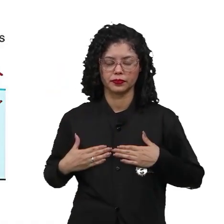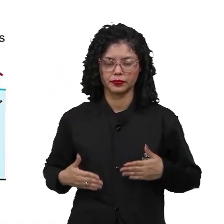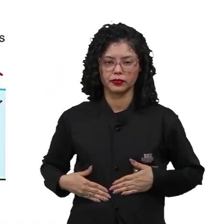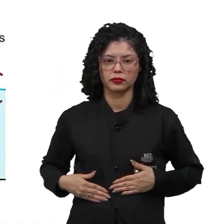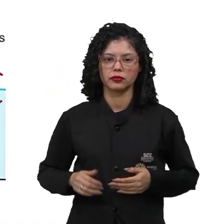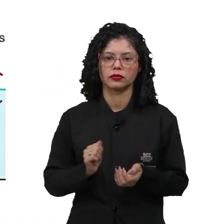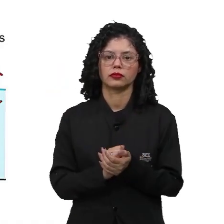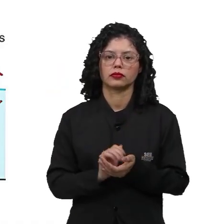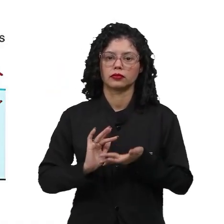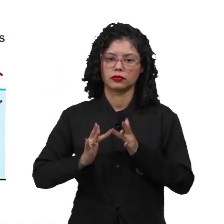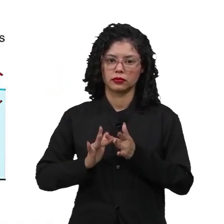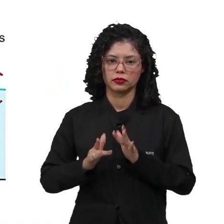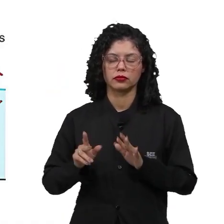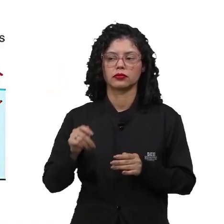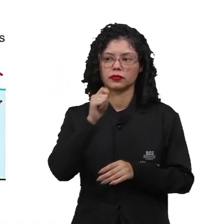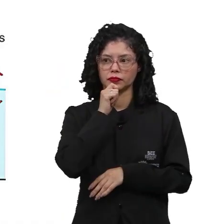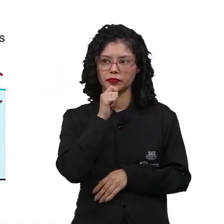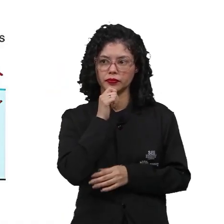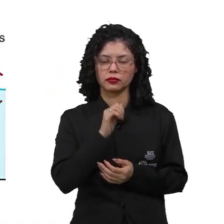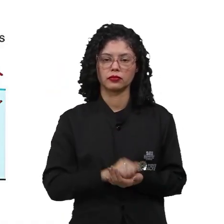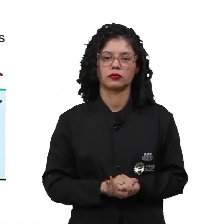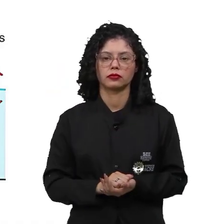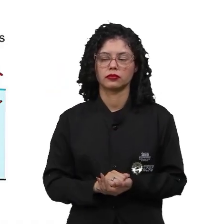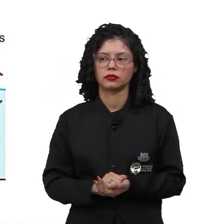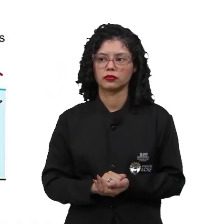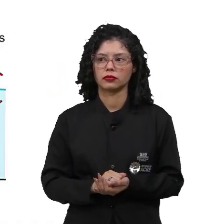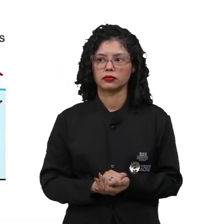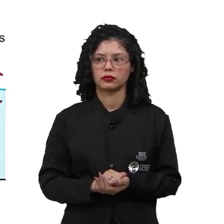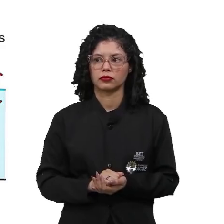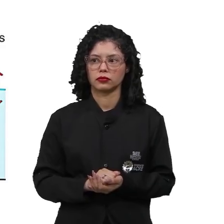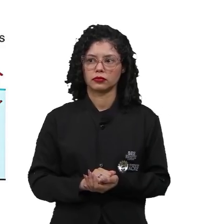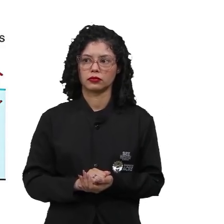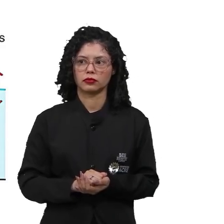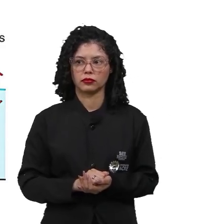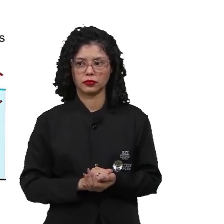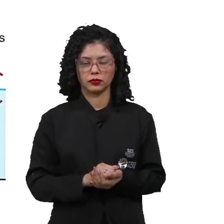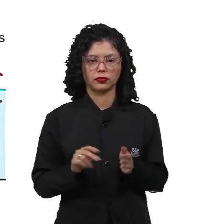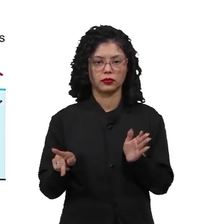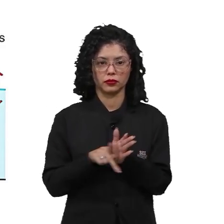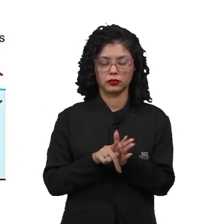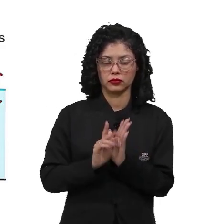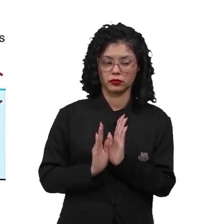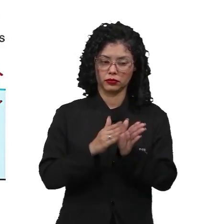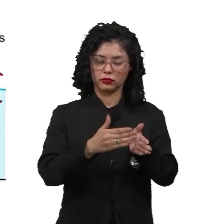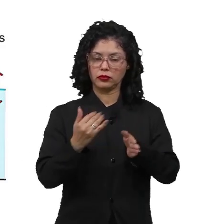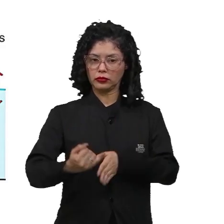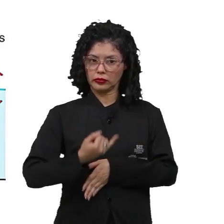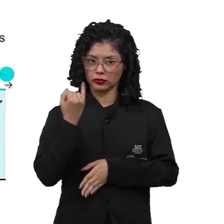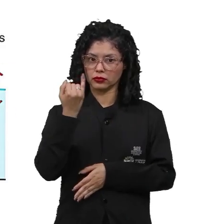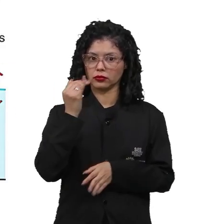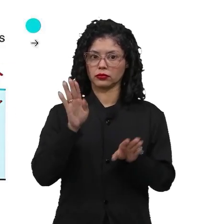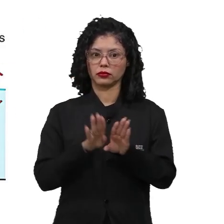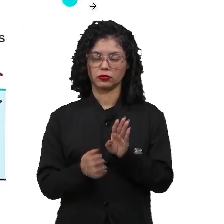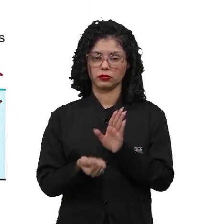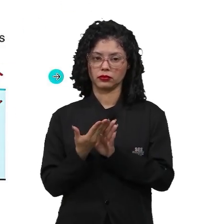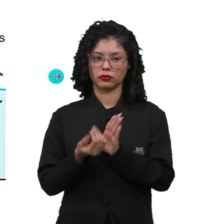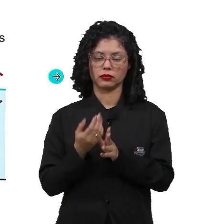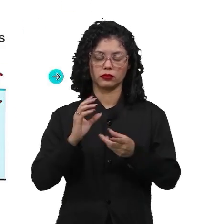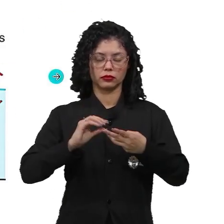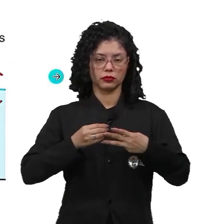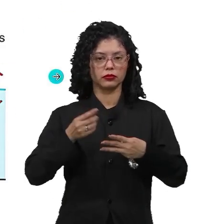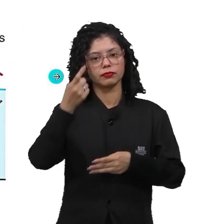ele vai entrar em contato ali, né, com o antígeno específico e ele vai produzir ali as células